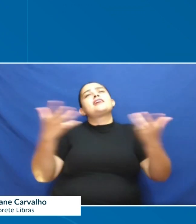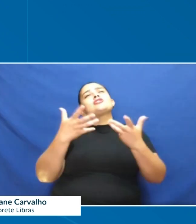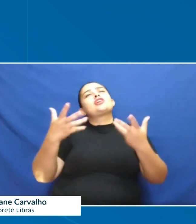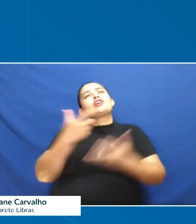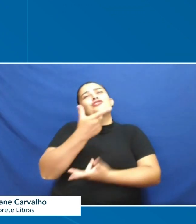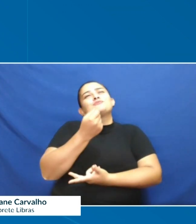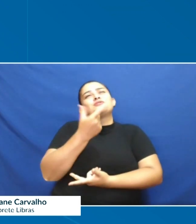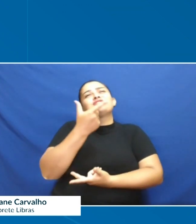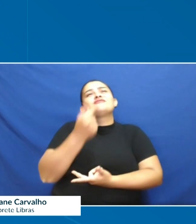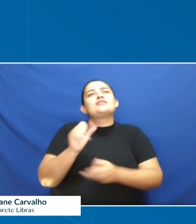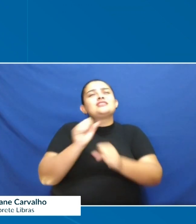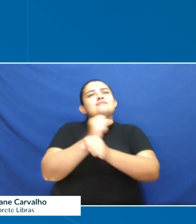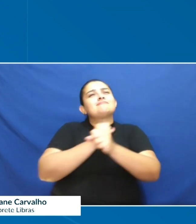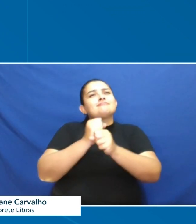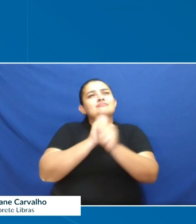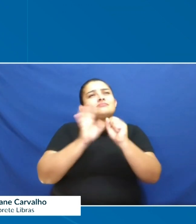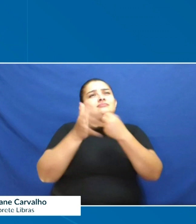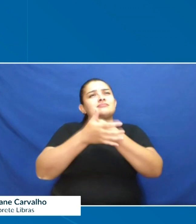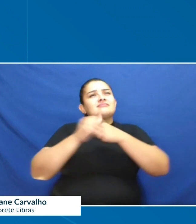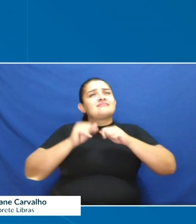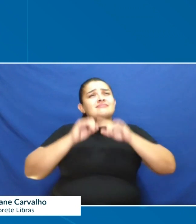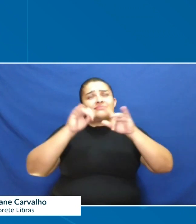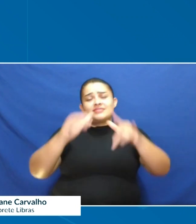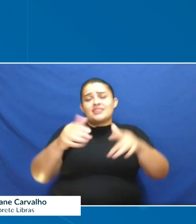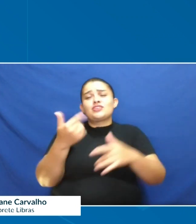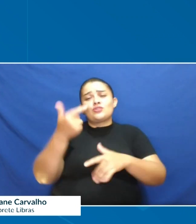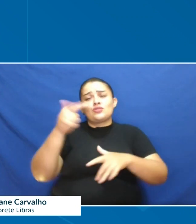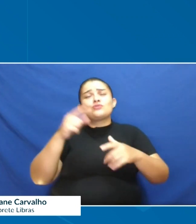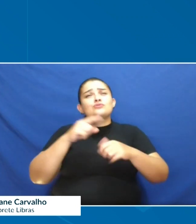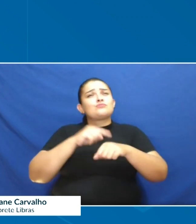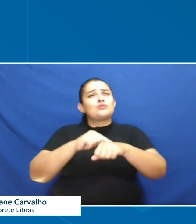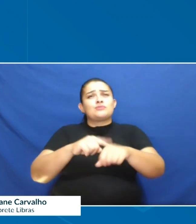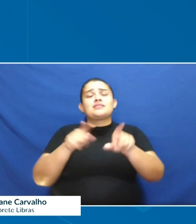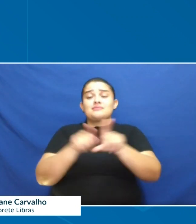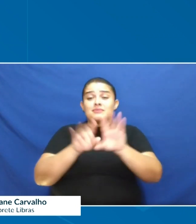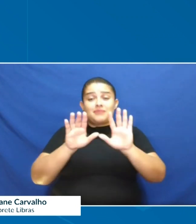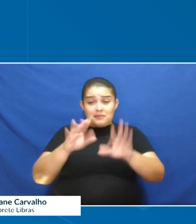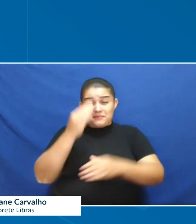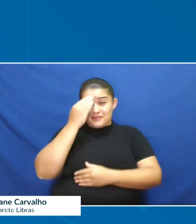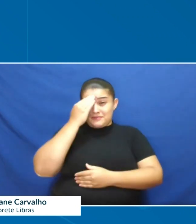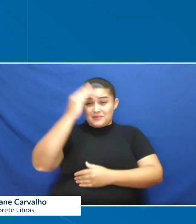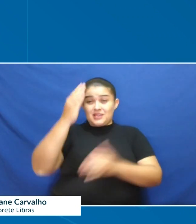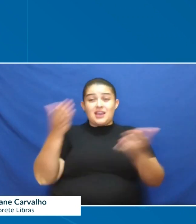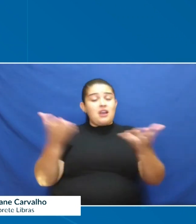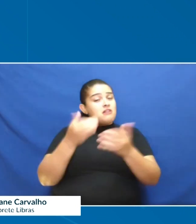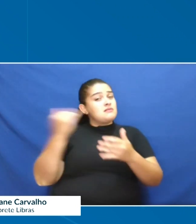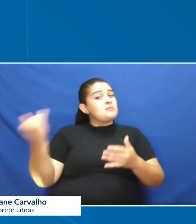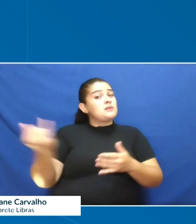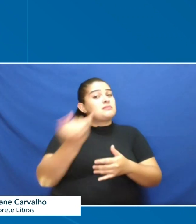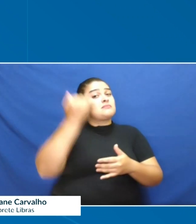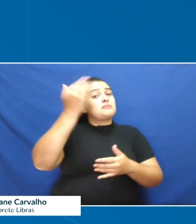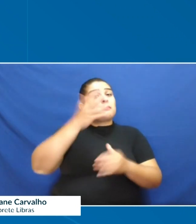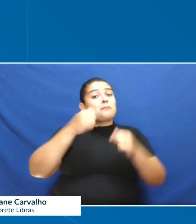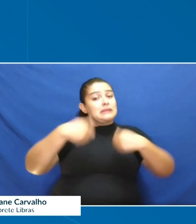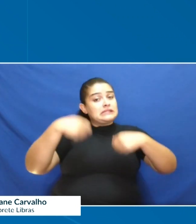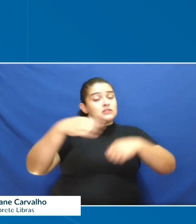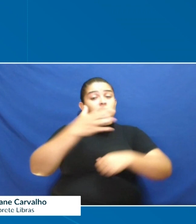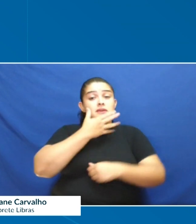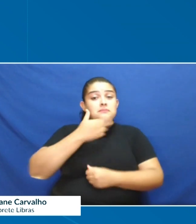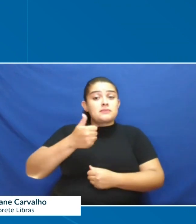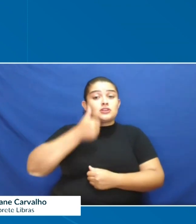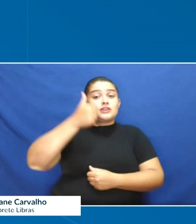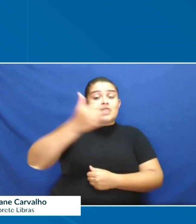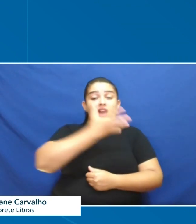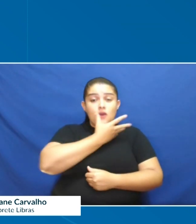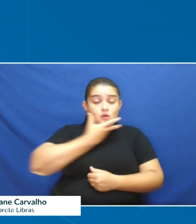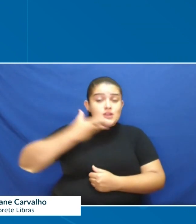momento, mas qualquer momento no Brasil, especificamente agora, tem uma certa importância para você melhorar não só a qualidade do serviço,